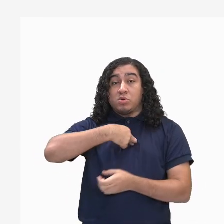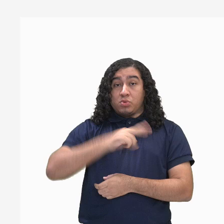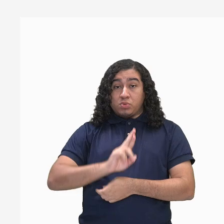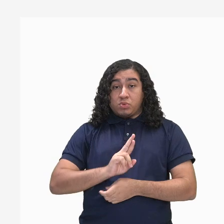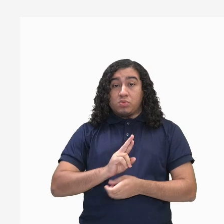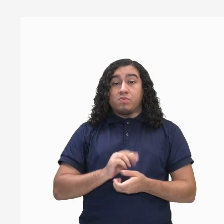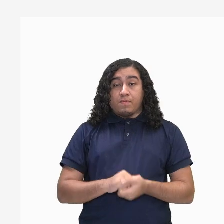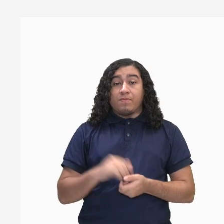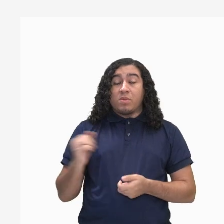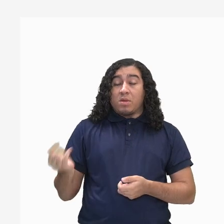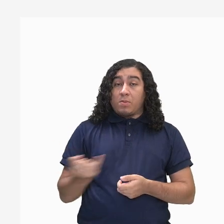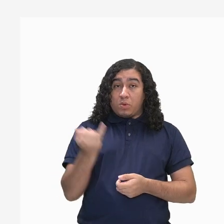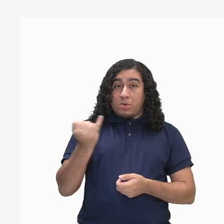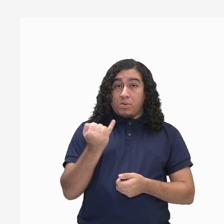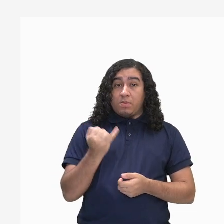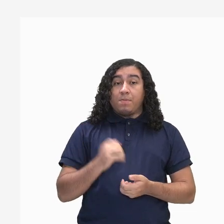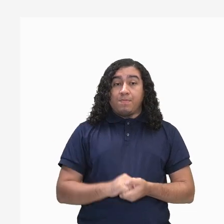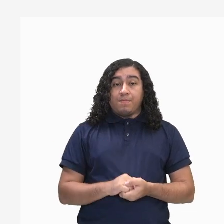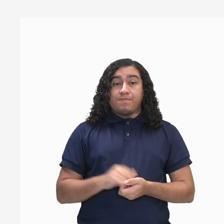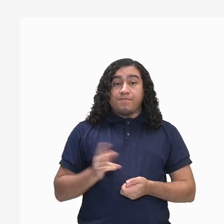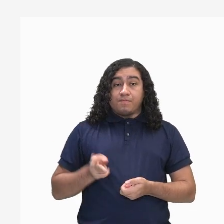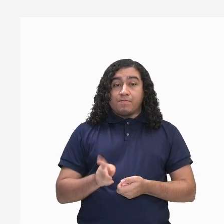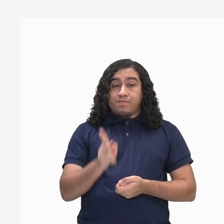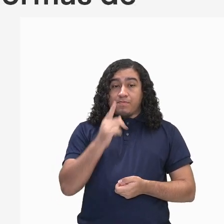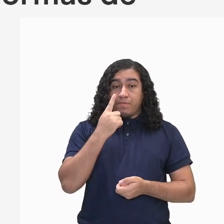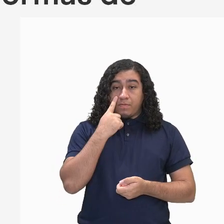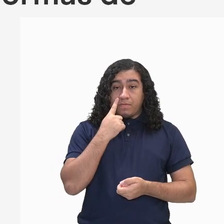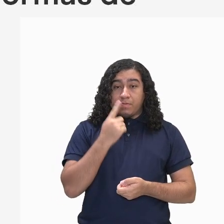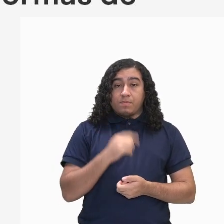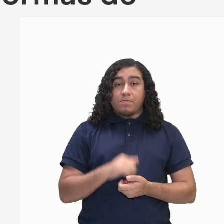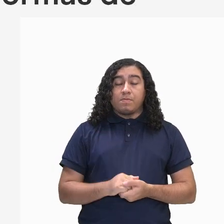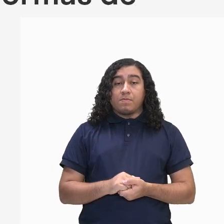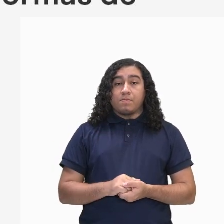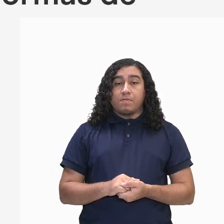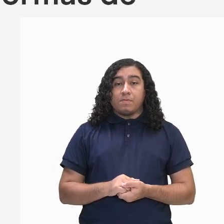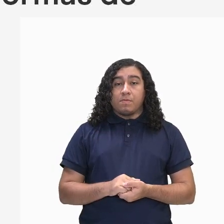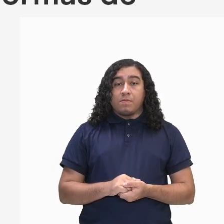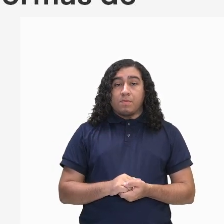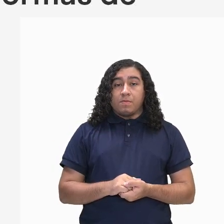são importantes, né? Vamos seguir aí na próxima cartela.